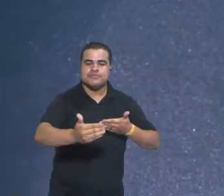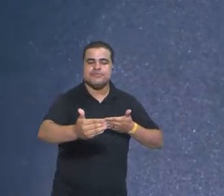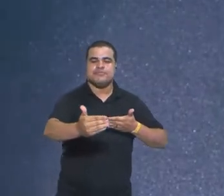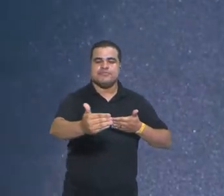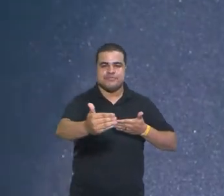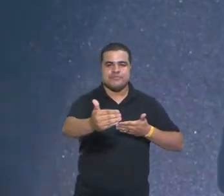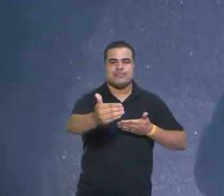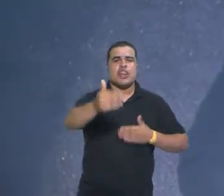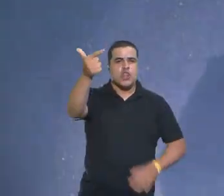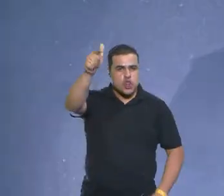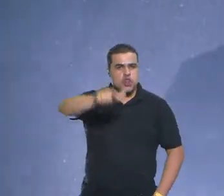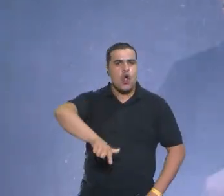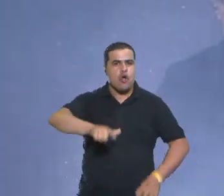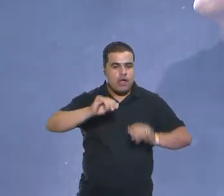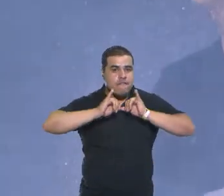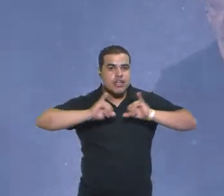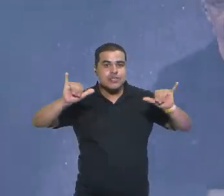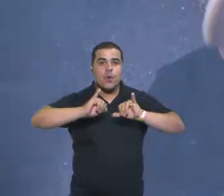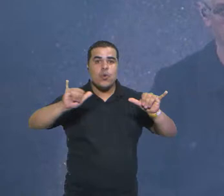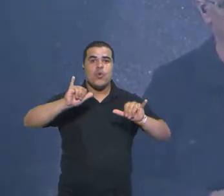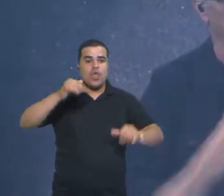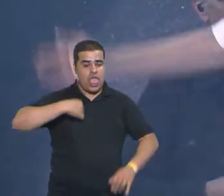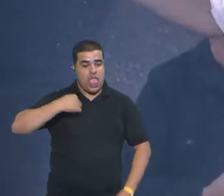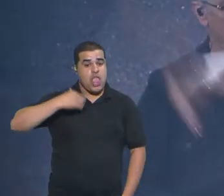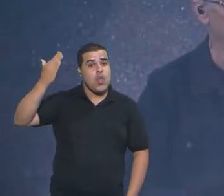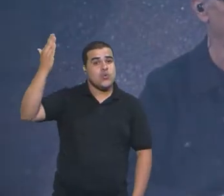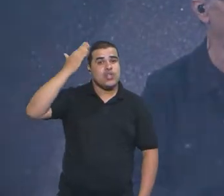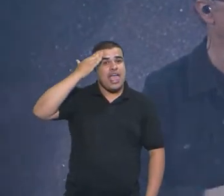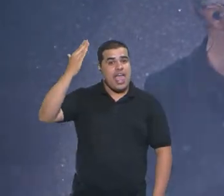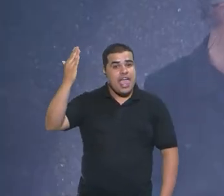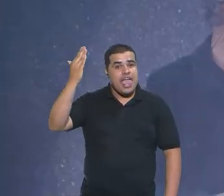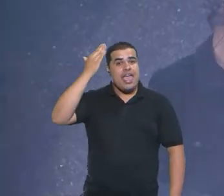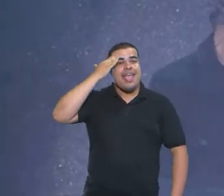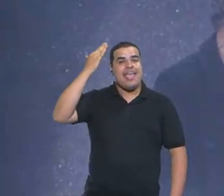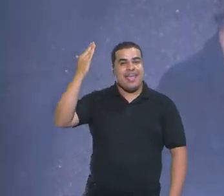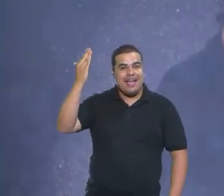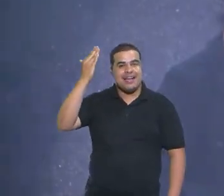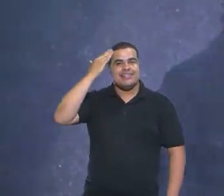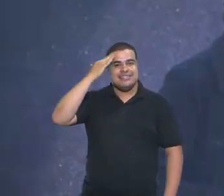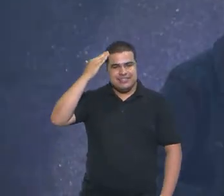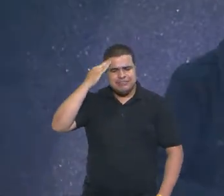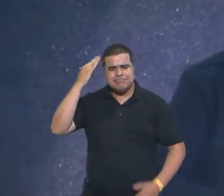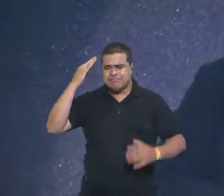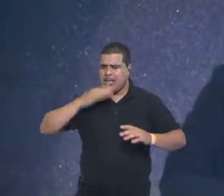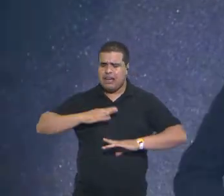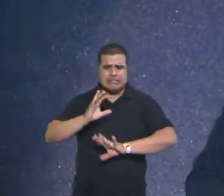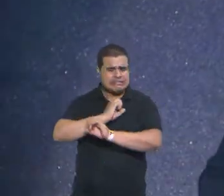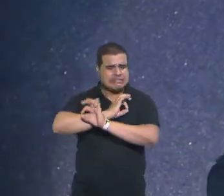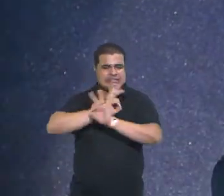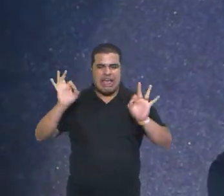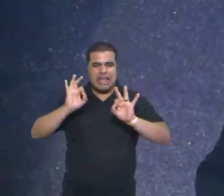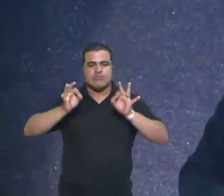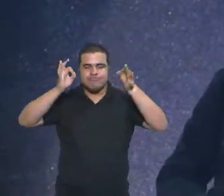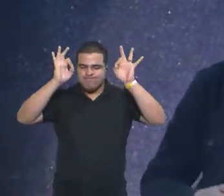Mais uma vez você vai declarar e eu pensei mas eu voltei